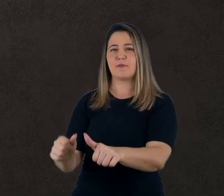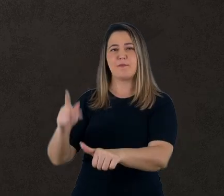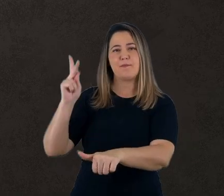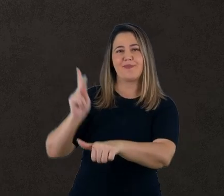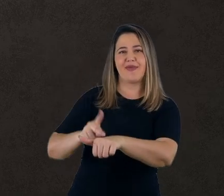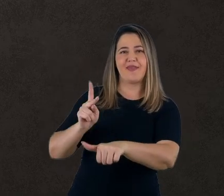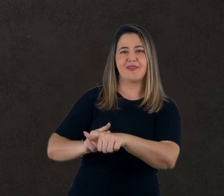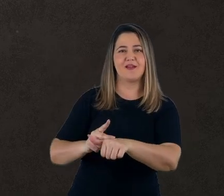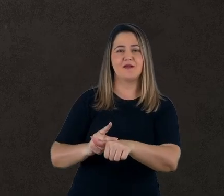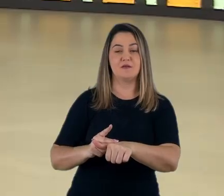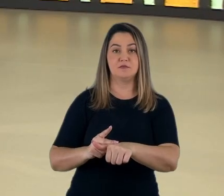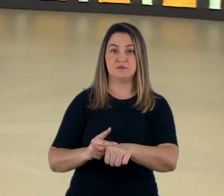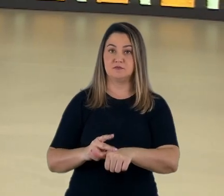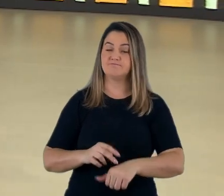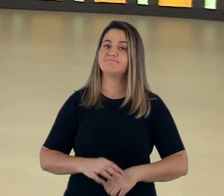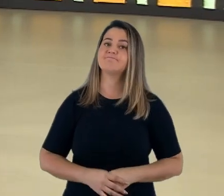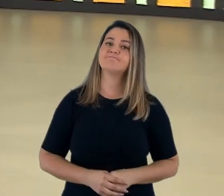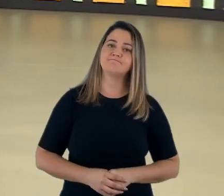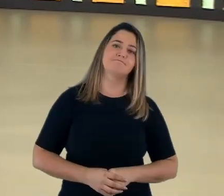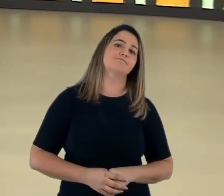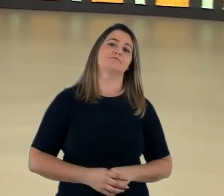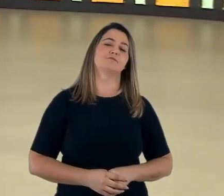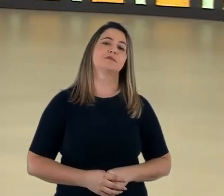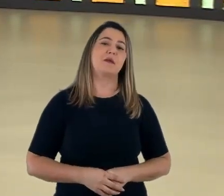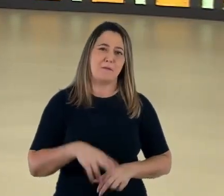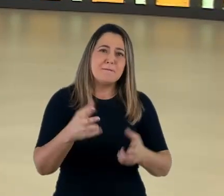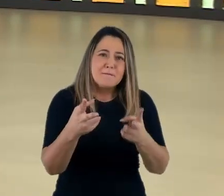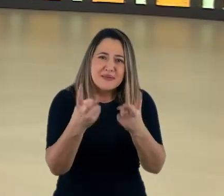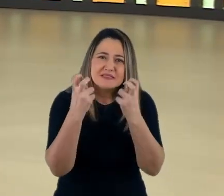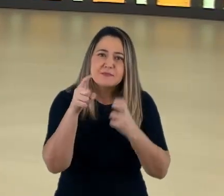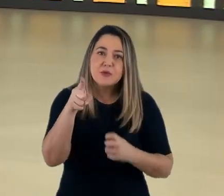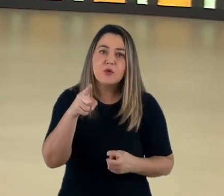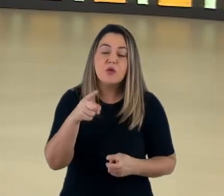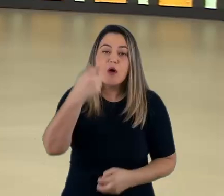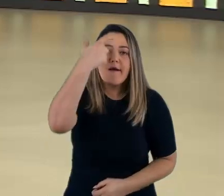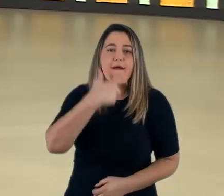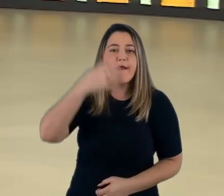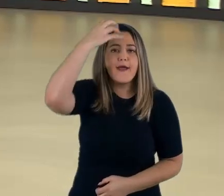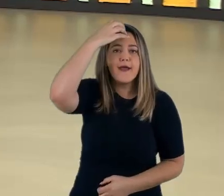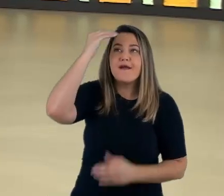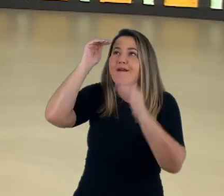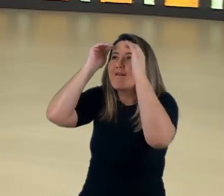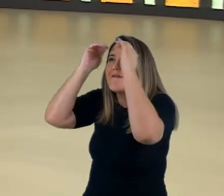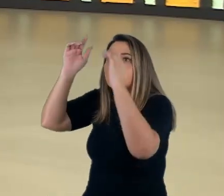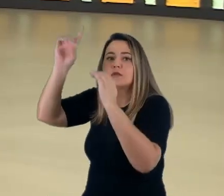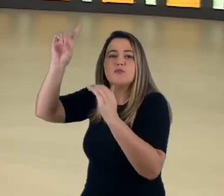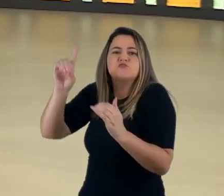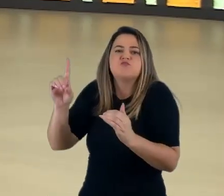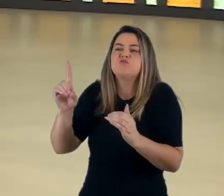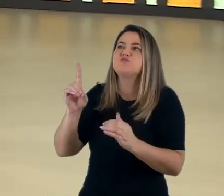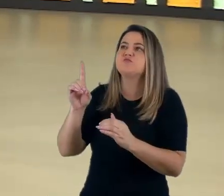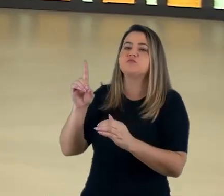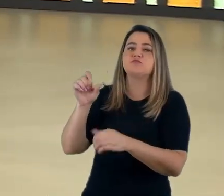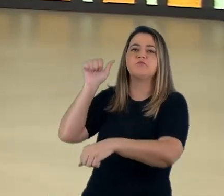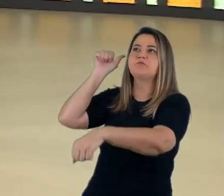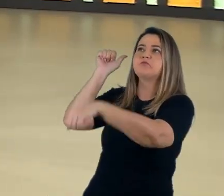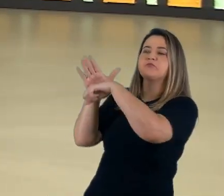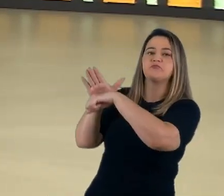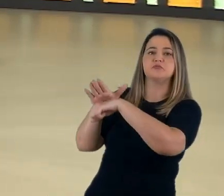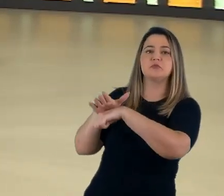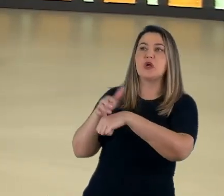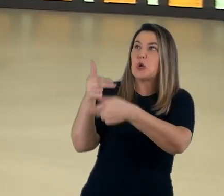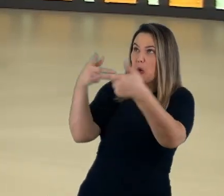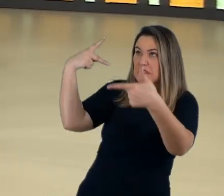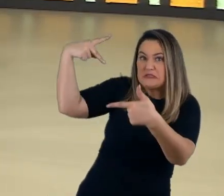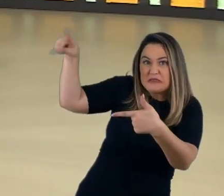4. A irreverência e idolatria. Belsazar não podia propor uma mistura pior. Quando todos